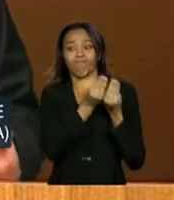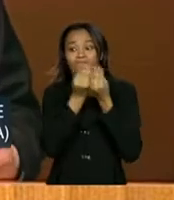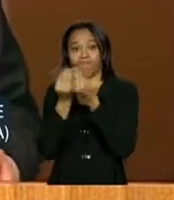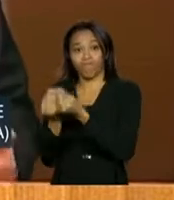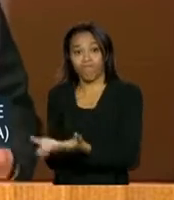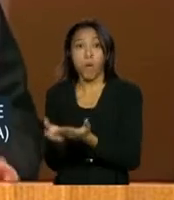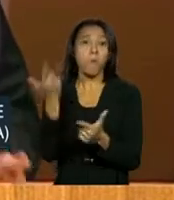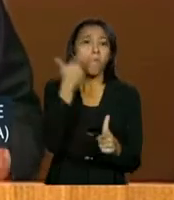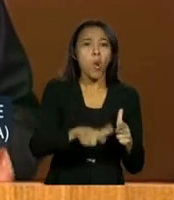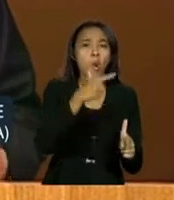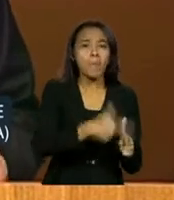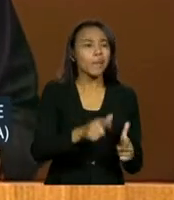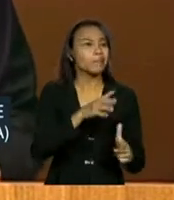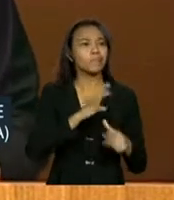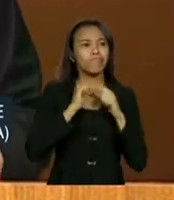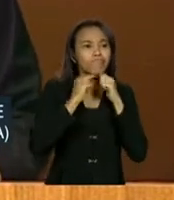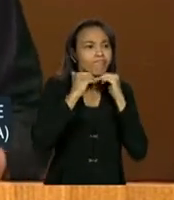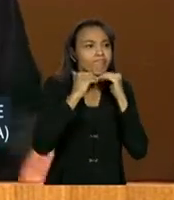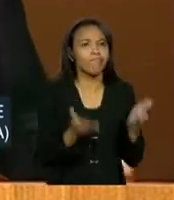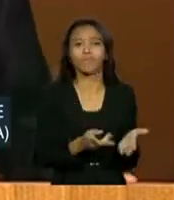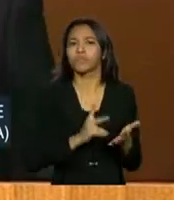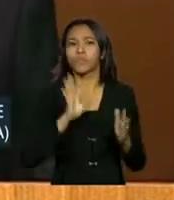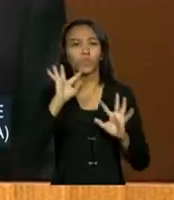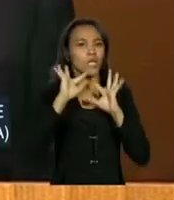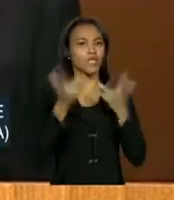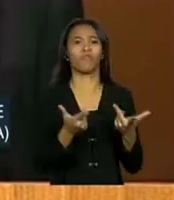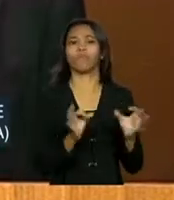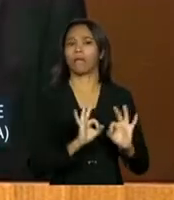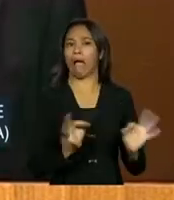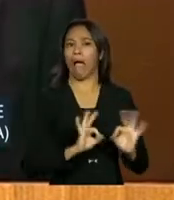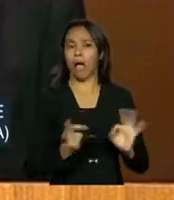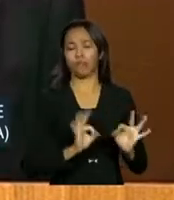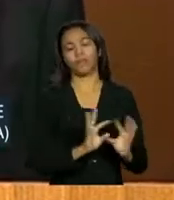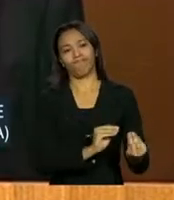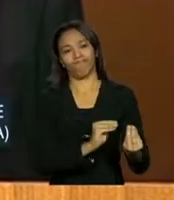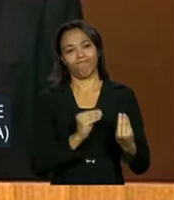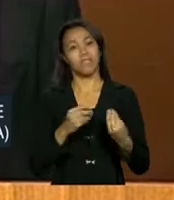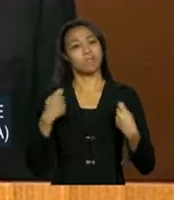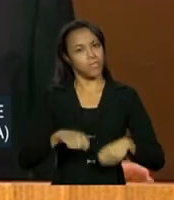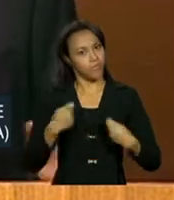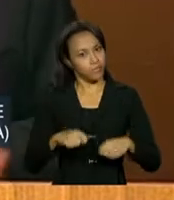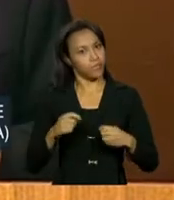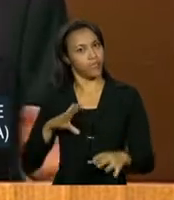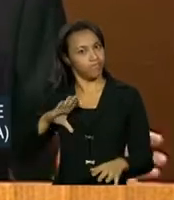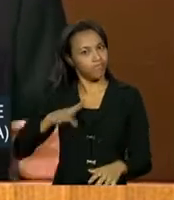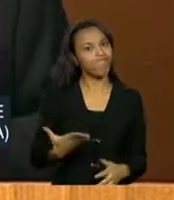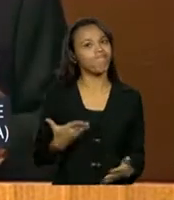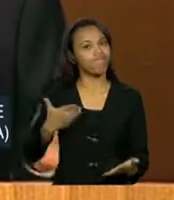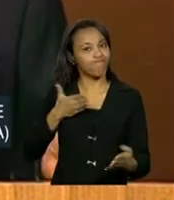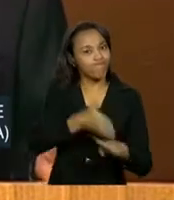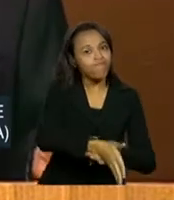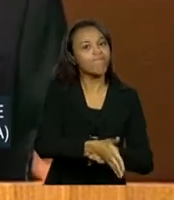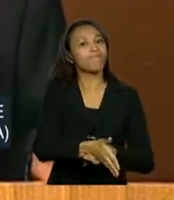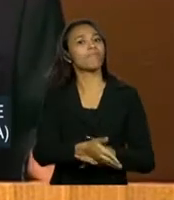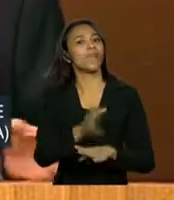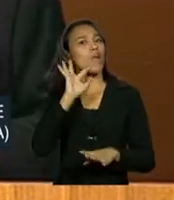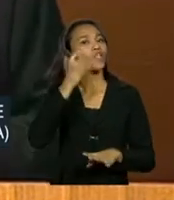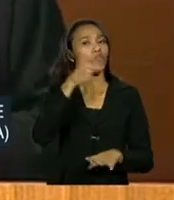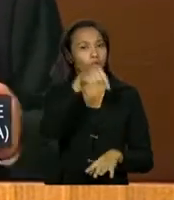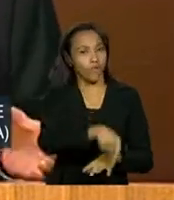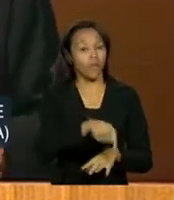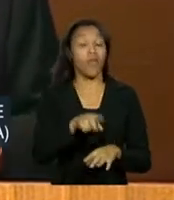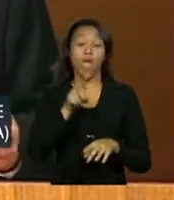problemas que não estão sendo resolvidos e que têm que ser enfrentados. E é exatamente esse jogo